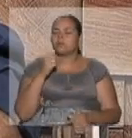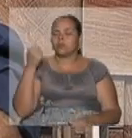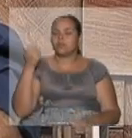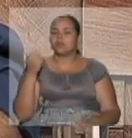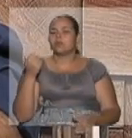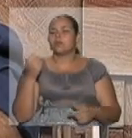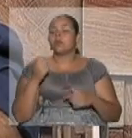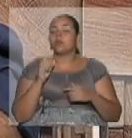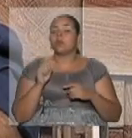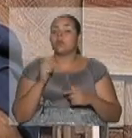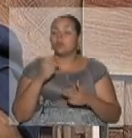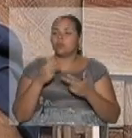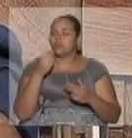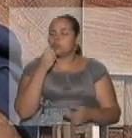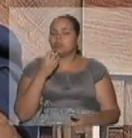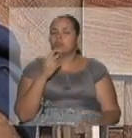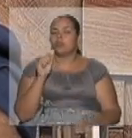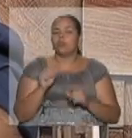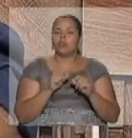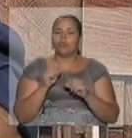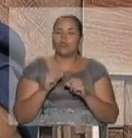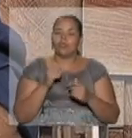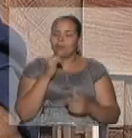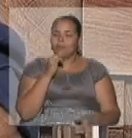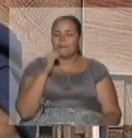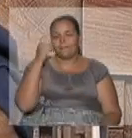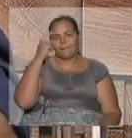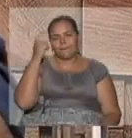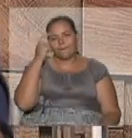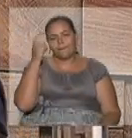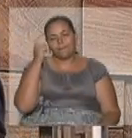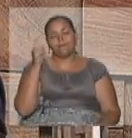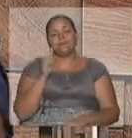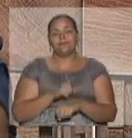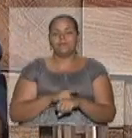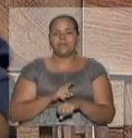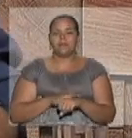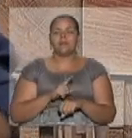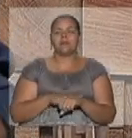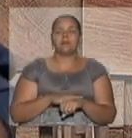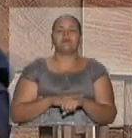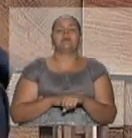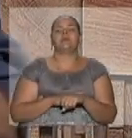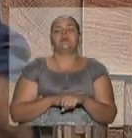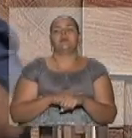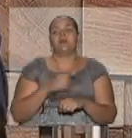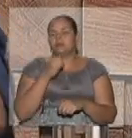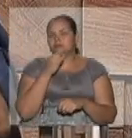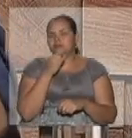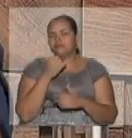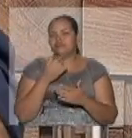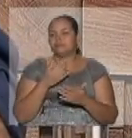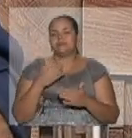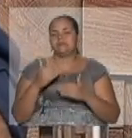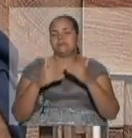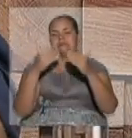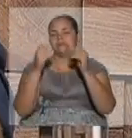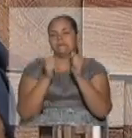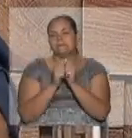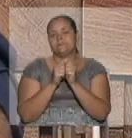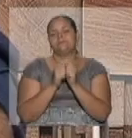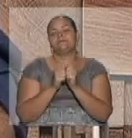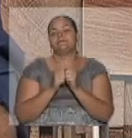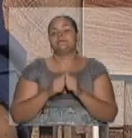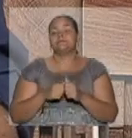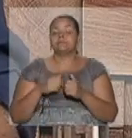né? O contra é você chegar num certo tempo, o desgaste já não permitir que se prossiga juntos, né? E